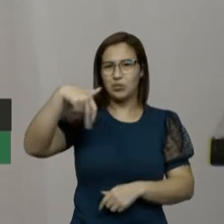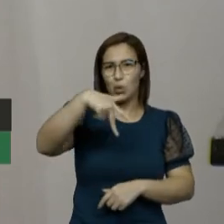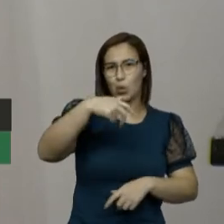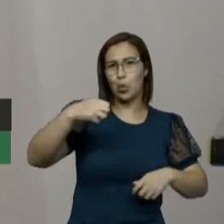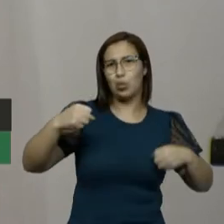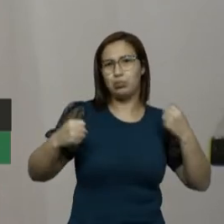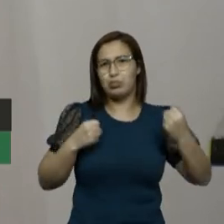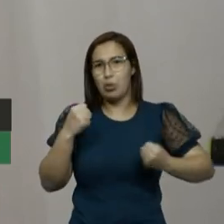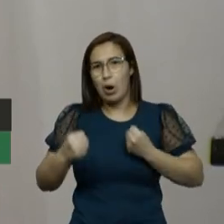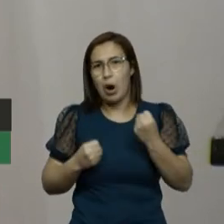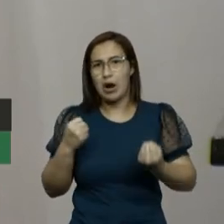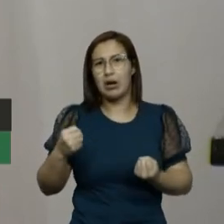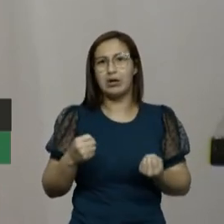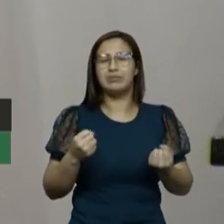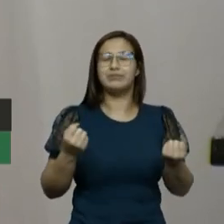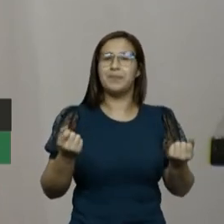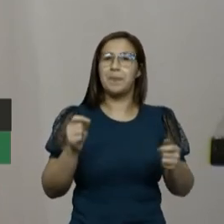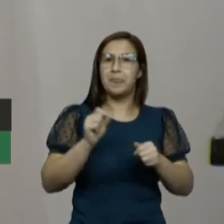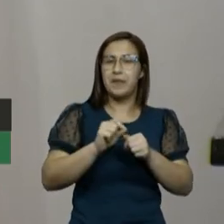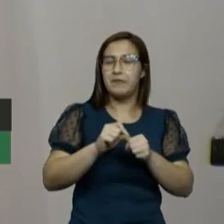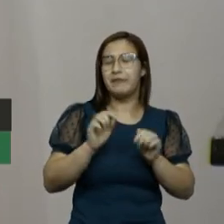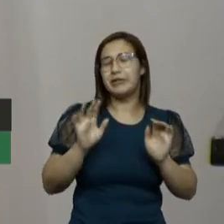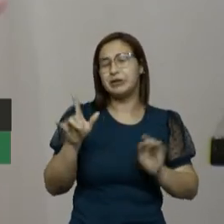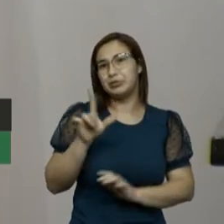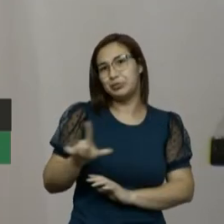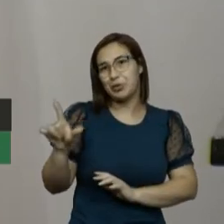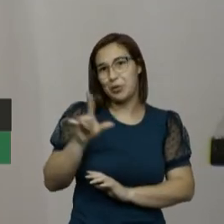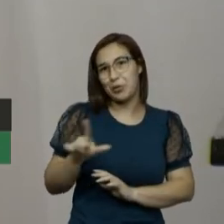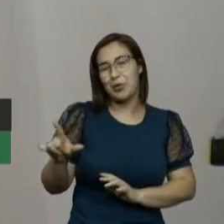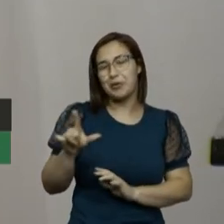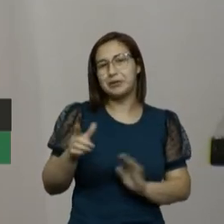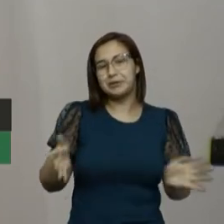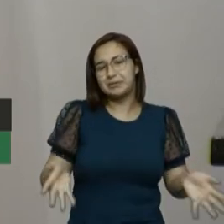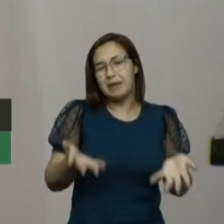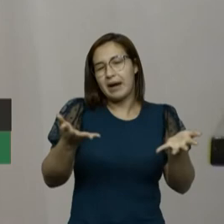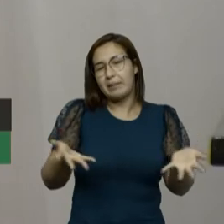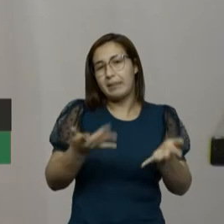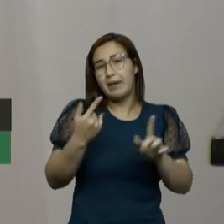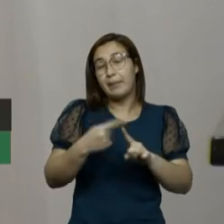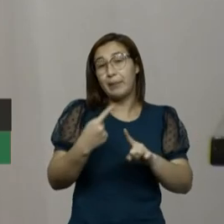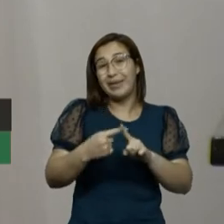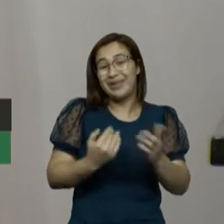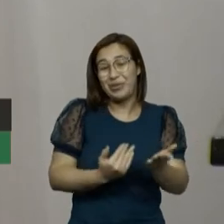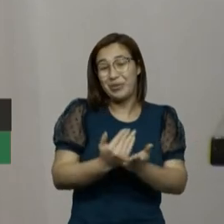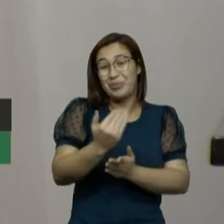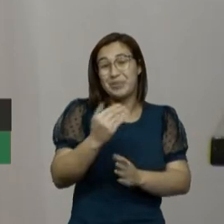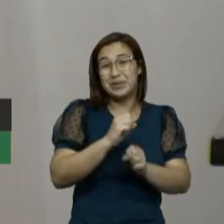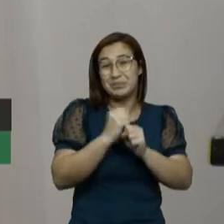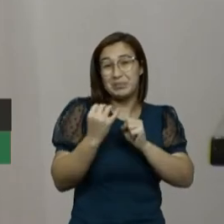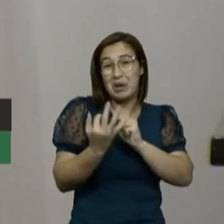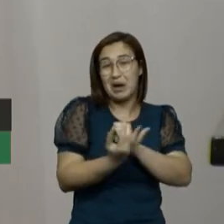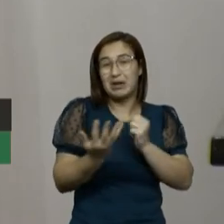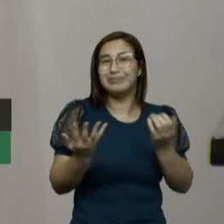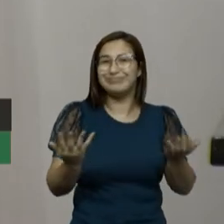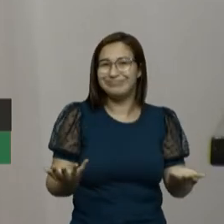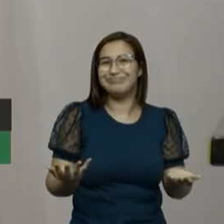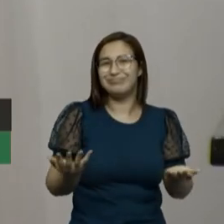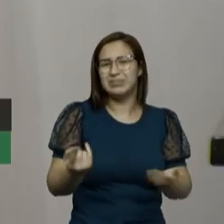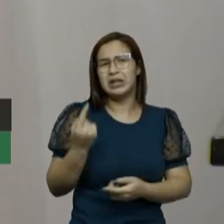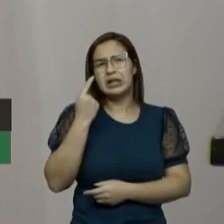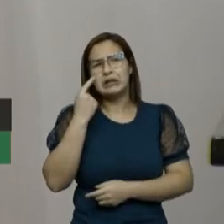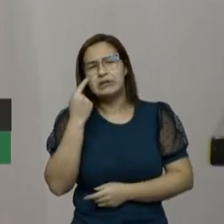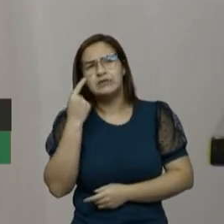Catarina. Fizemos isso, logicamente, nessa provocação que a pandemia, né, essa crise sanitária mundial nos trouxe, e ali a gente verificou